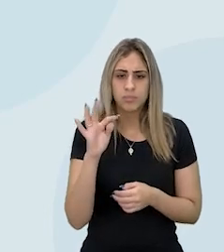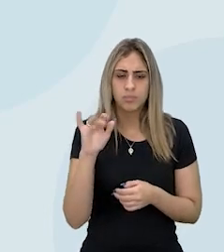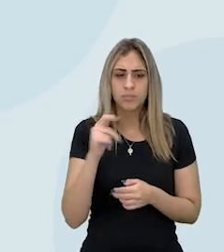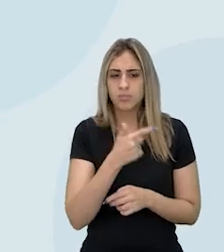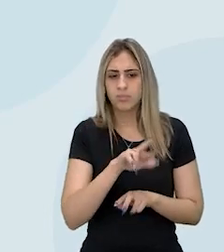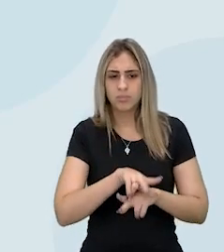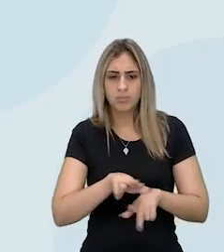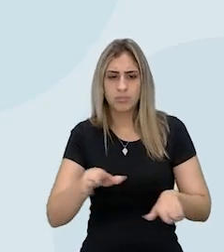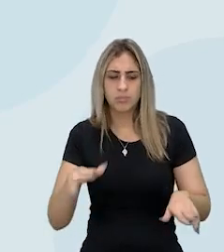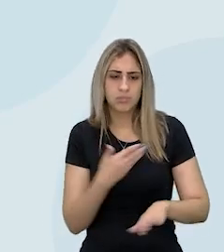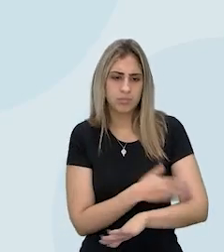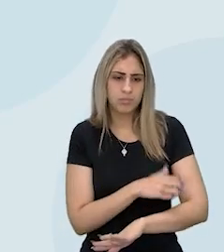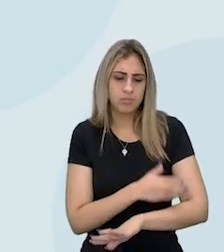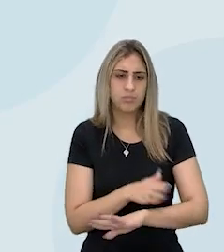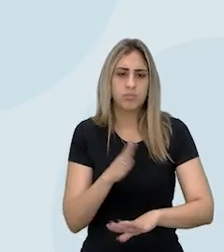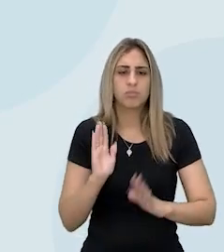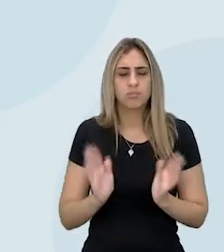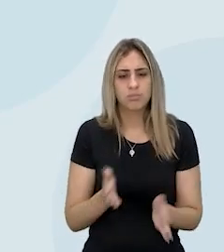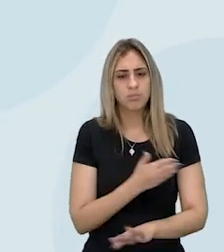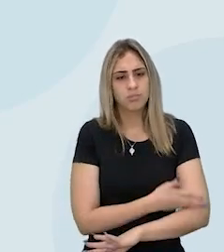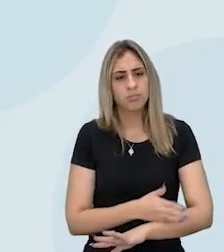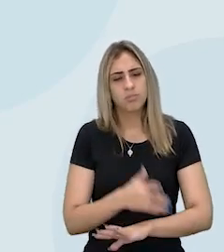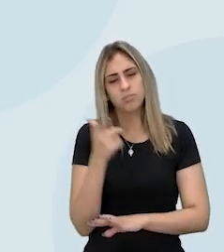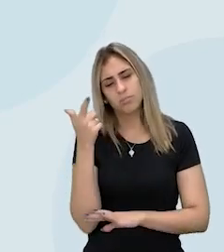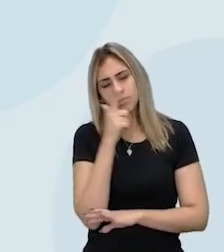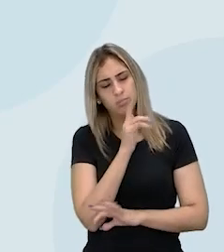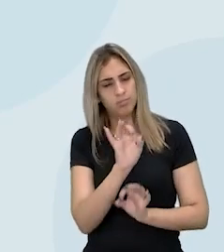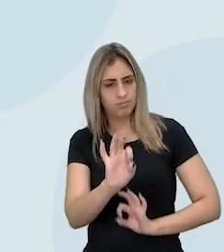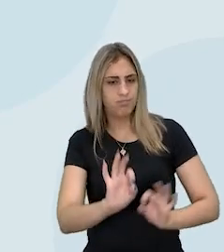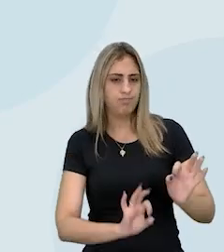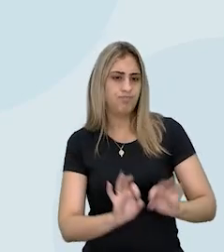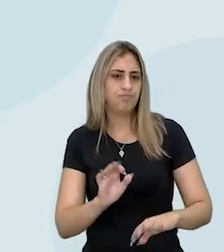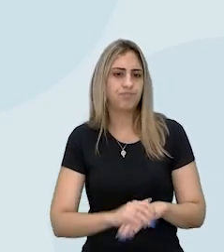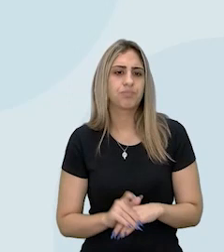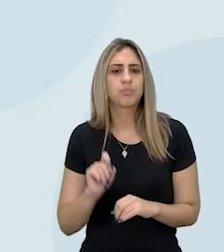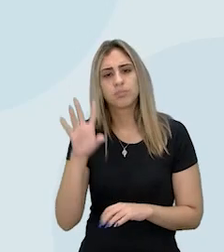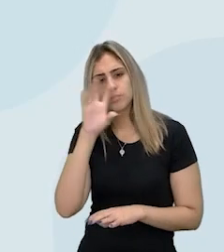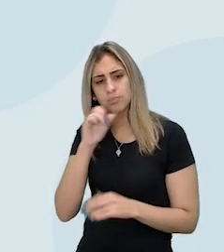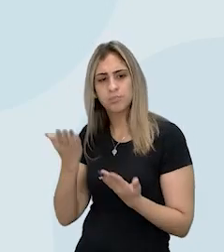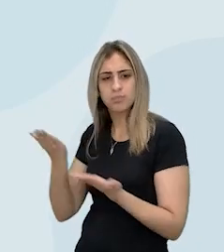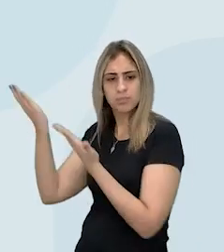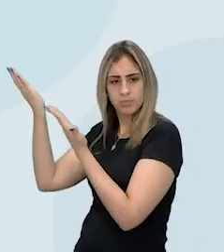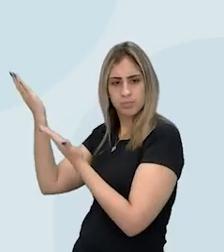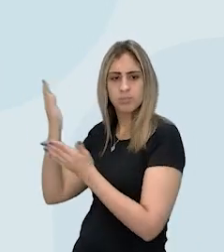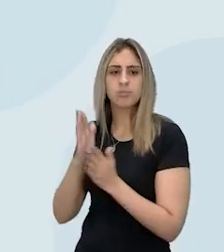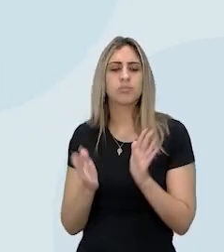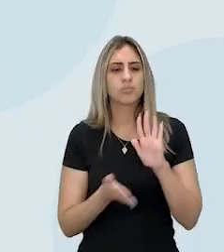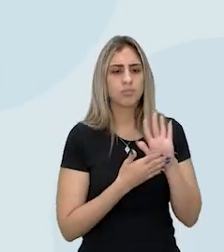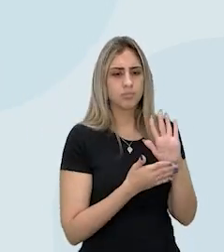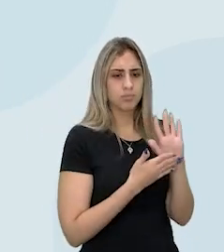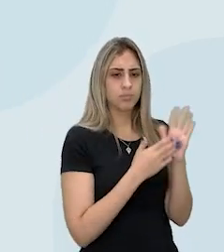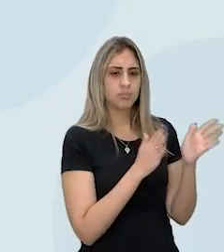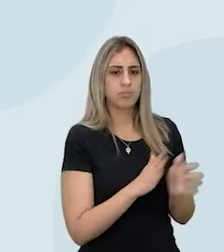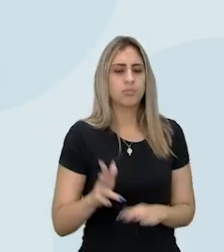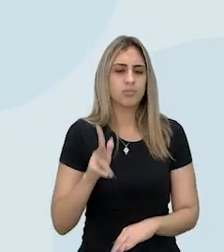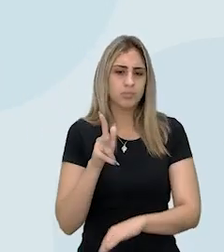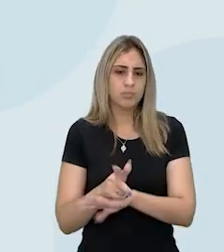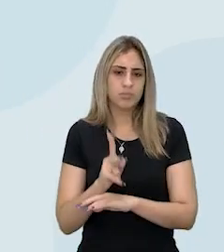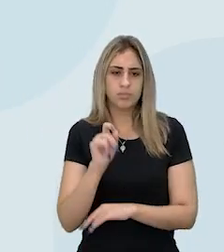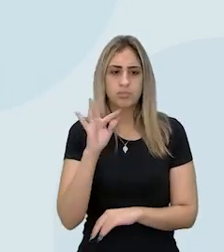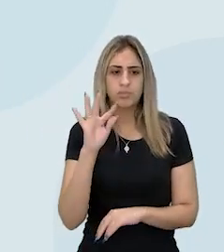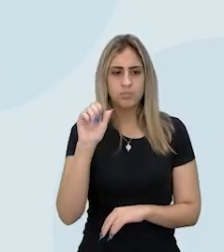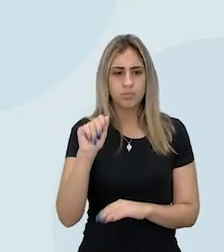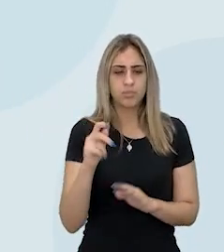que vocês já conseguem organizar. O que aprendemos hoje? Propusemos a produção de uma sequência de